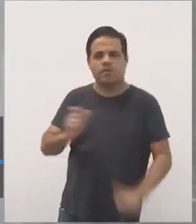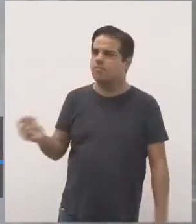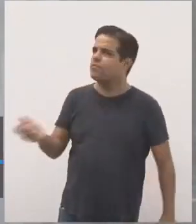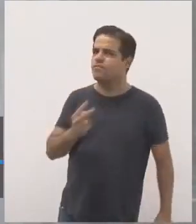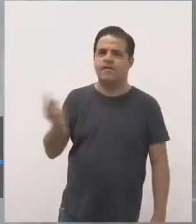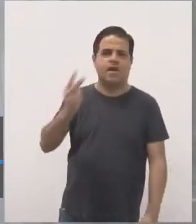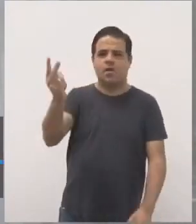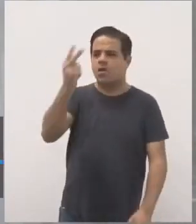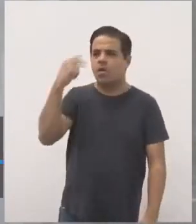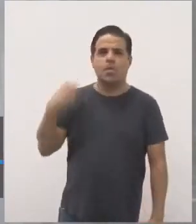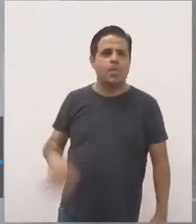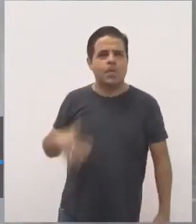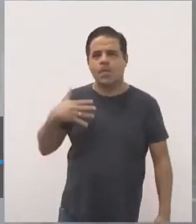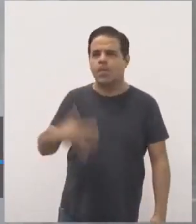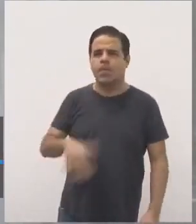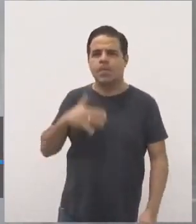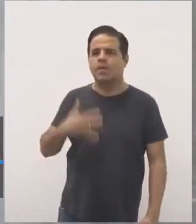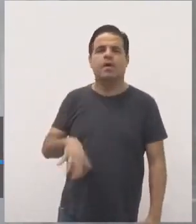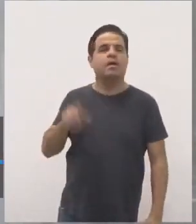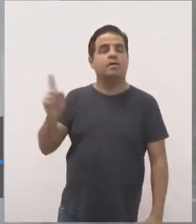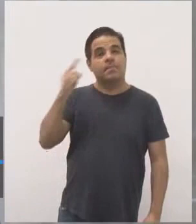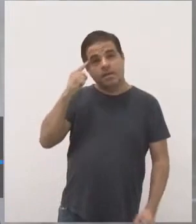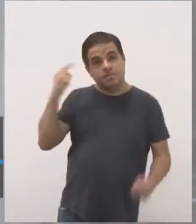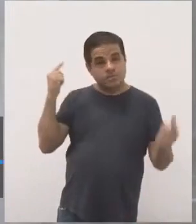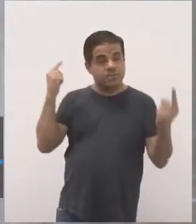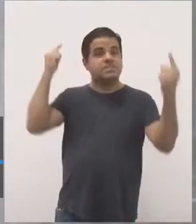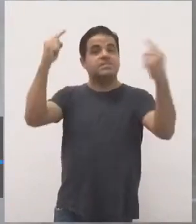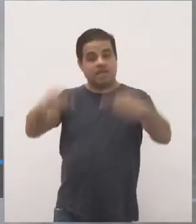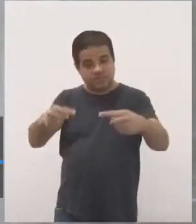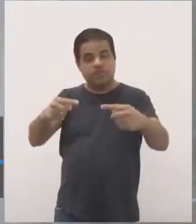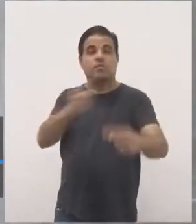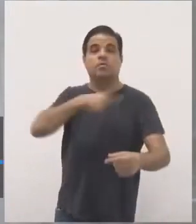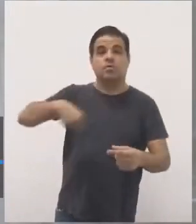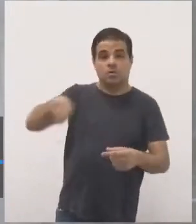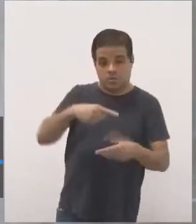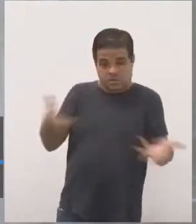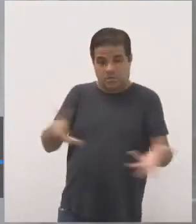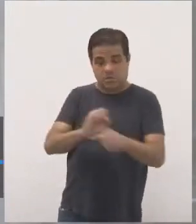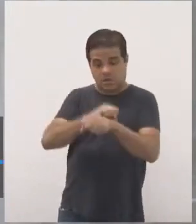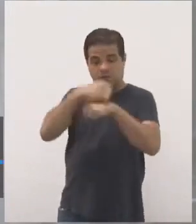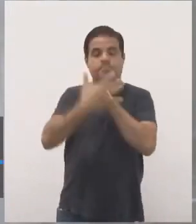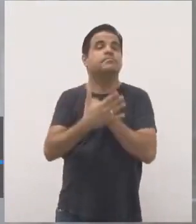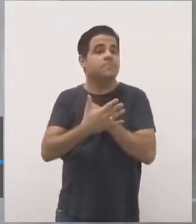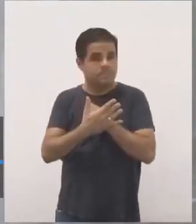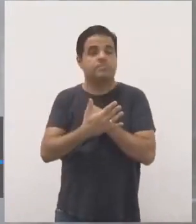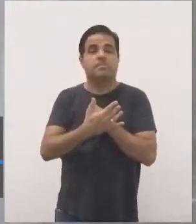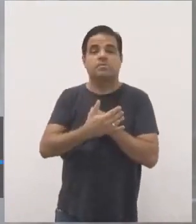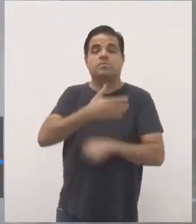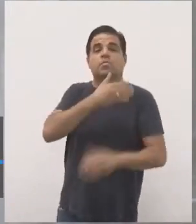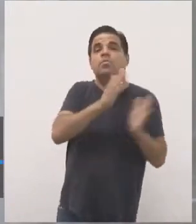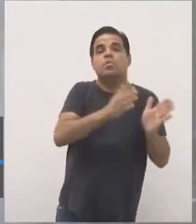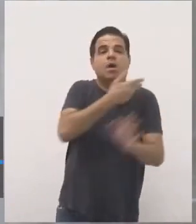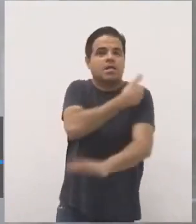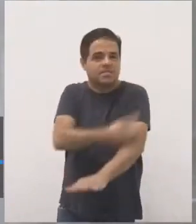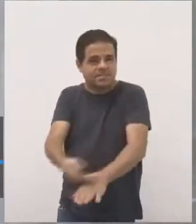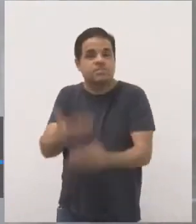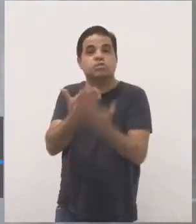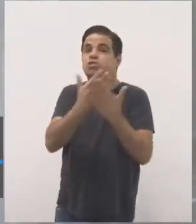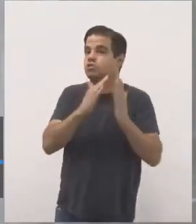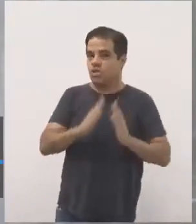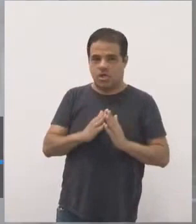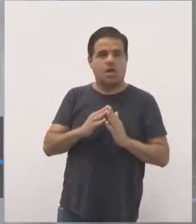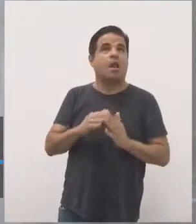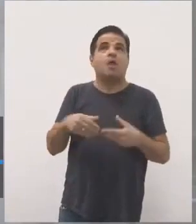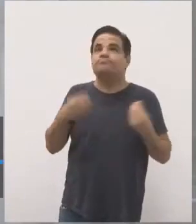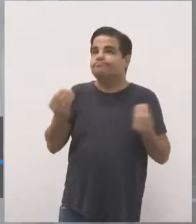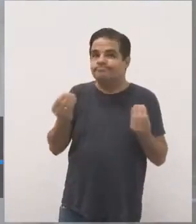valor enorme. Só que o desafio era, estamos em pandemia, né? A rotina da escola ainda não